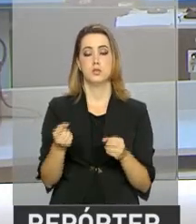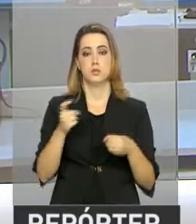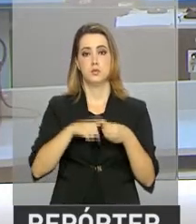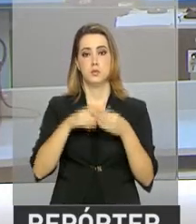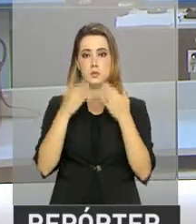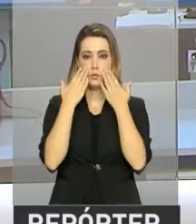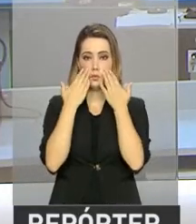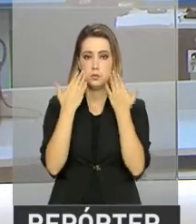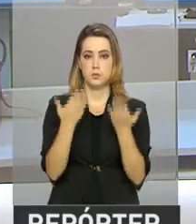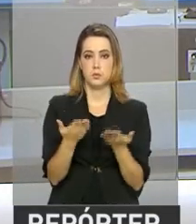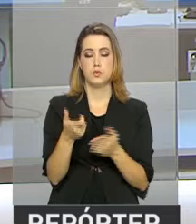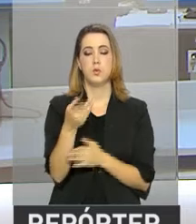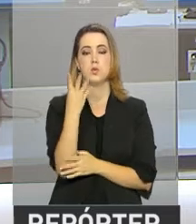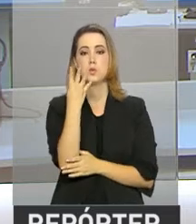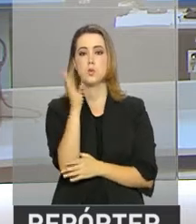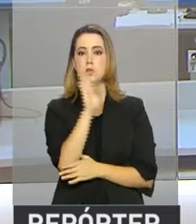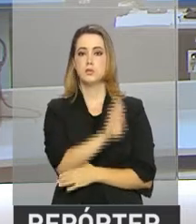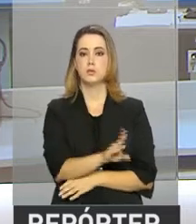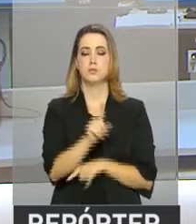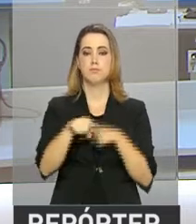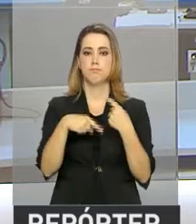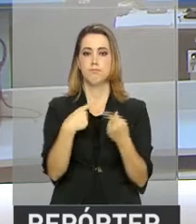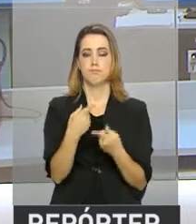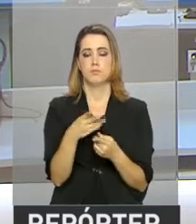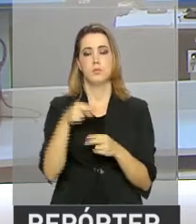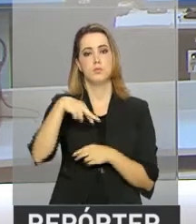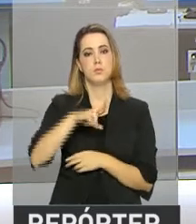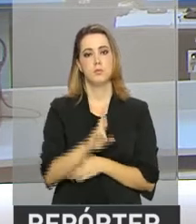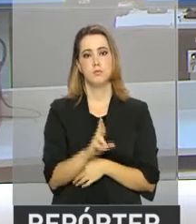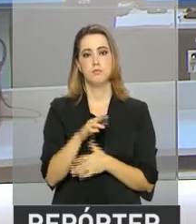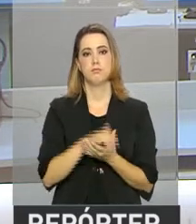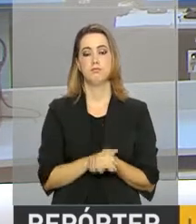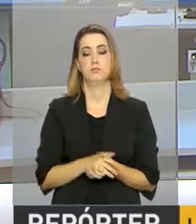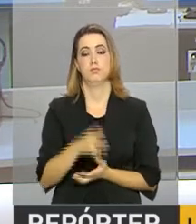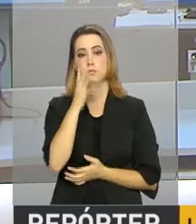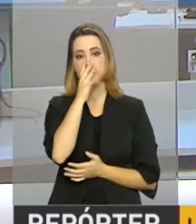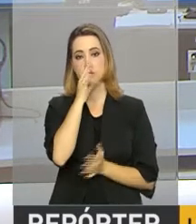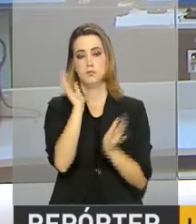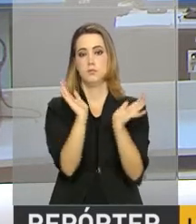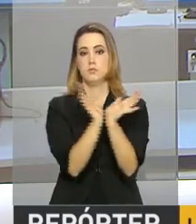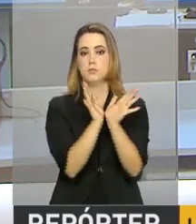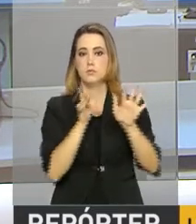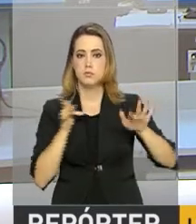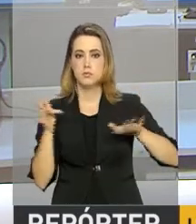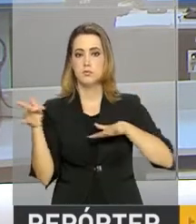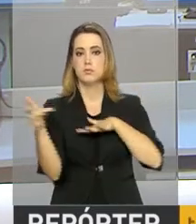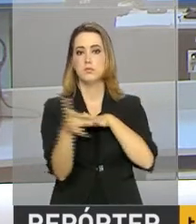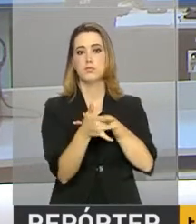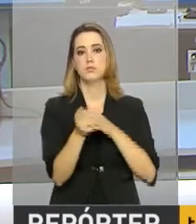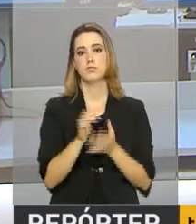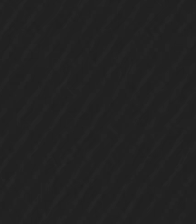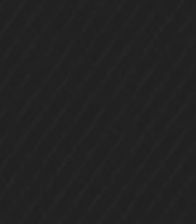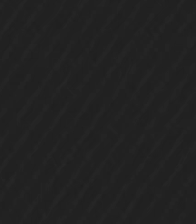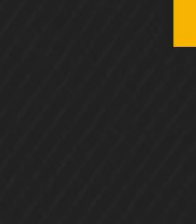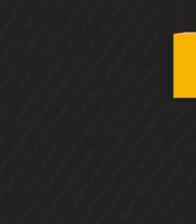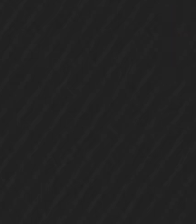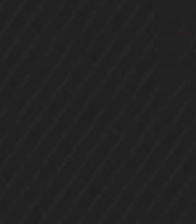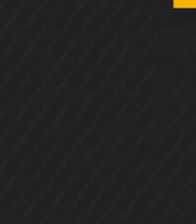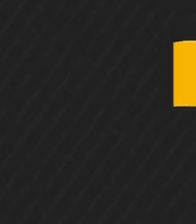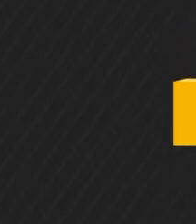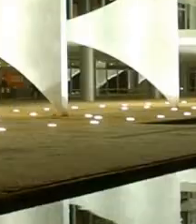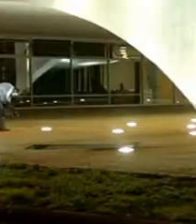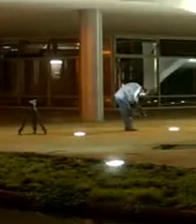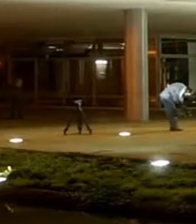com outras informações às quatro da tarde na próxima edição do repórter ele br acompanha as novidades também pelas nossas redes sociais